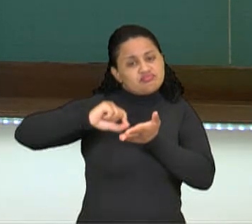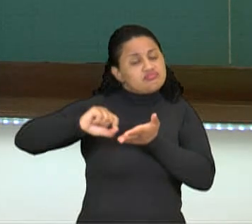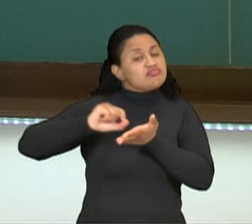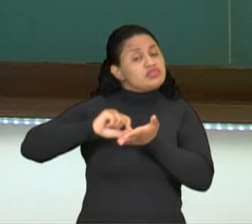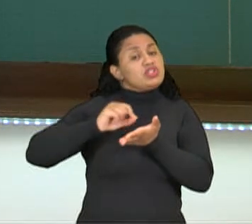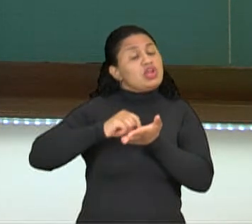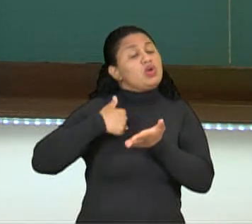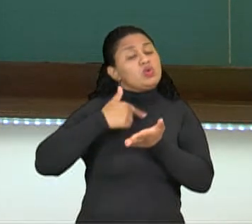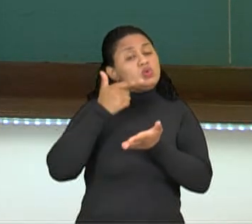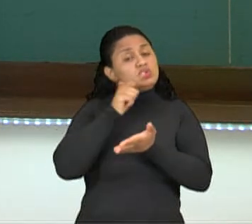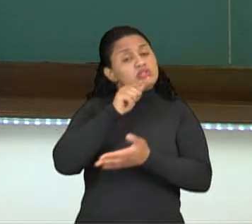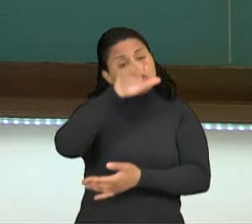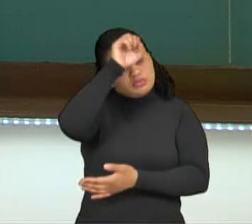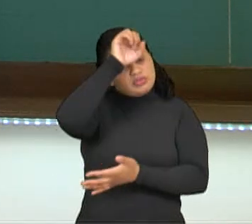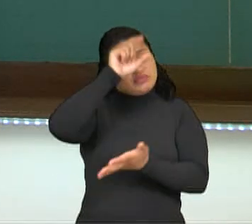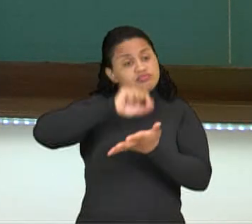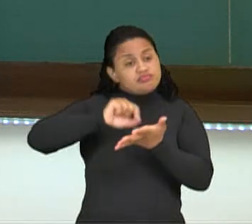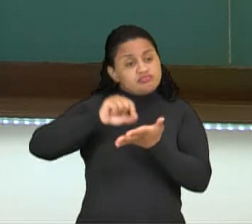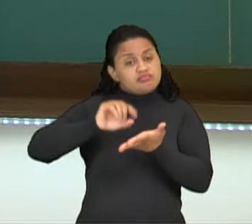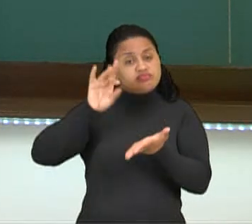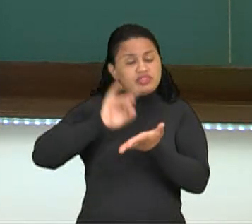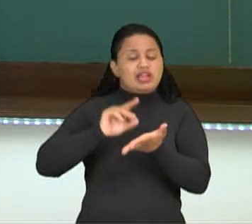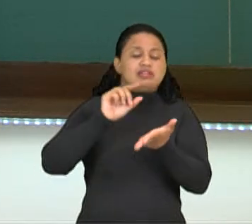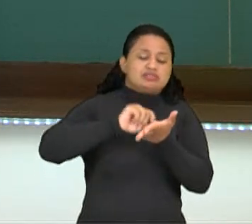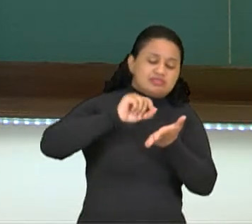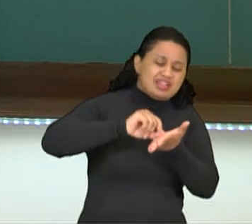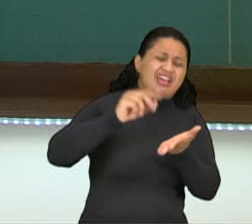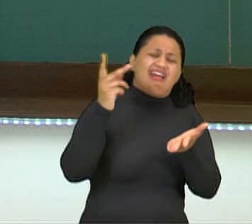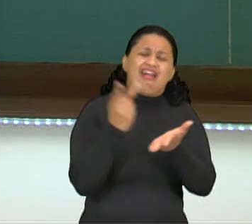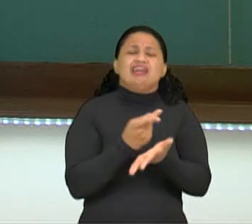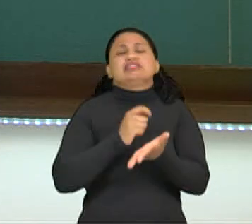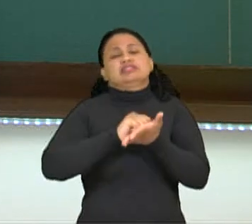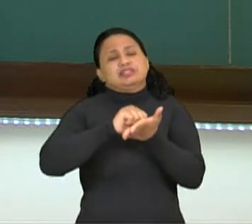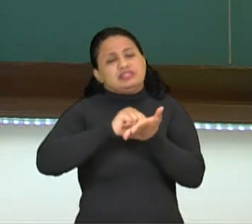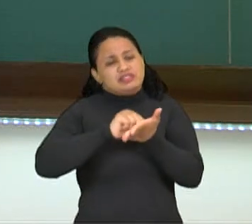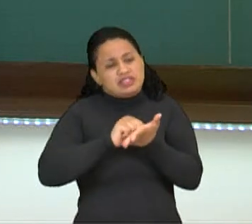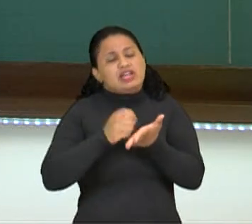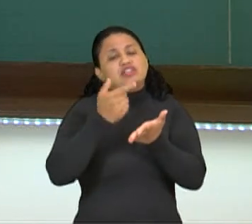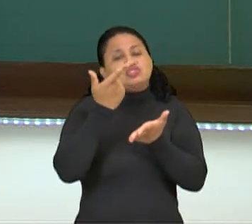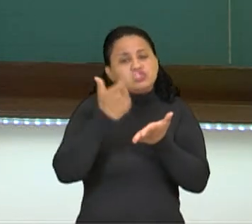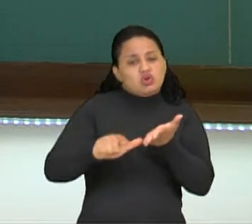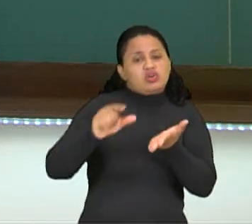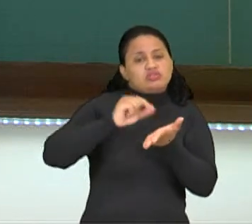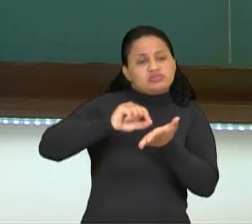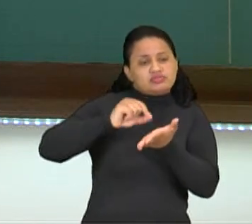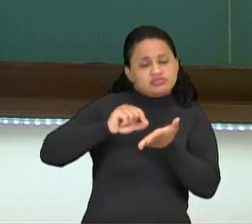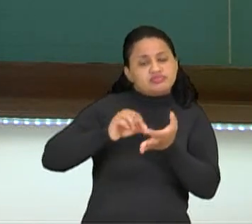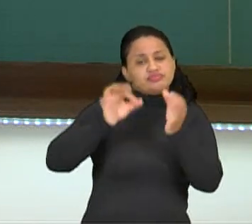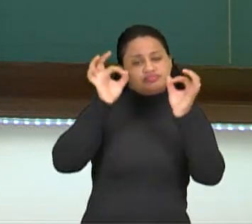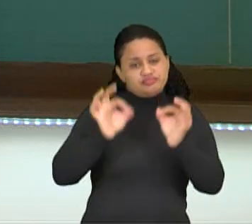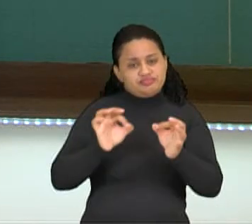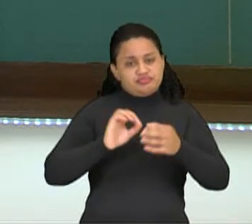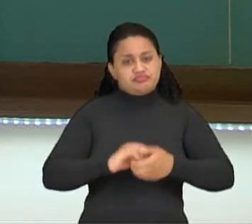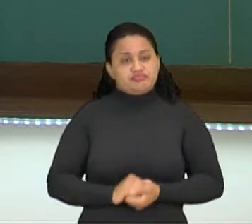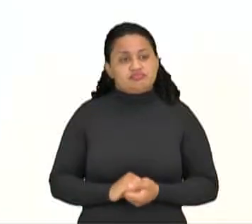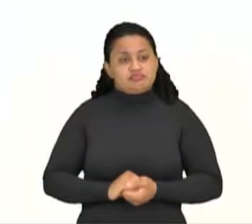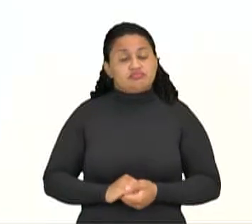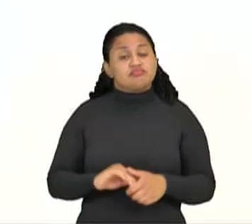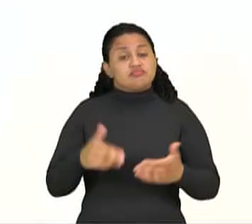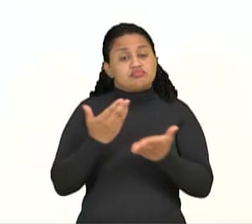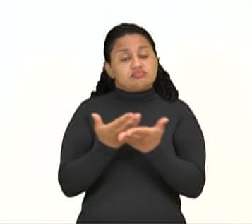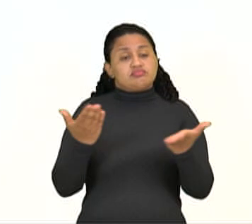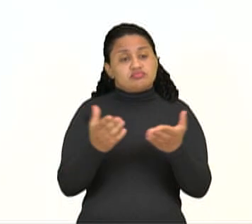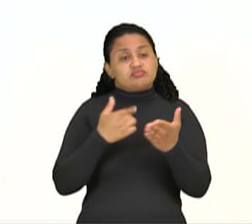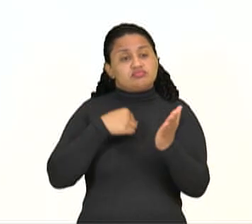a escrever. Escreve, erra, apaga, acerta. Tá certo, pessoal? Lemos na aula de